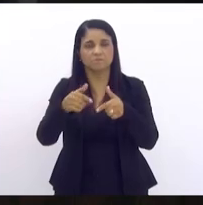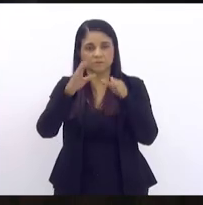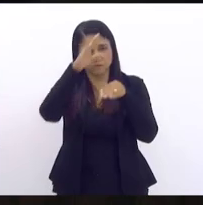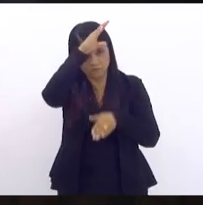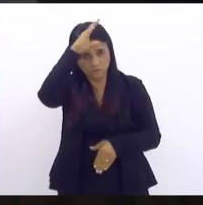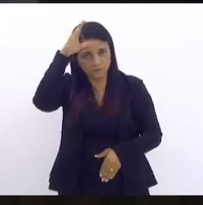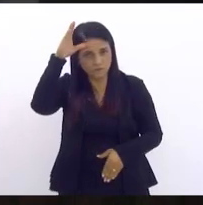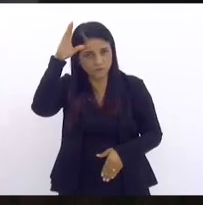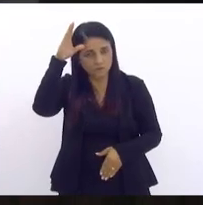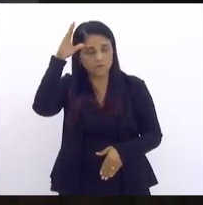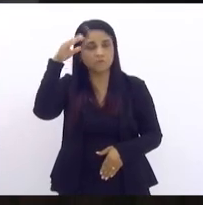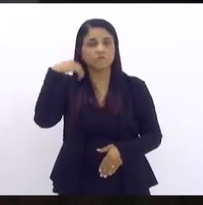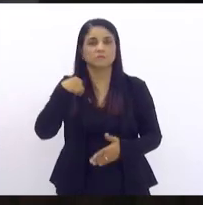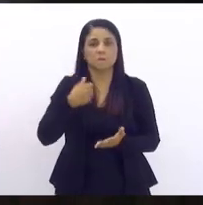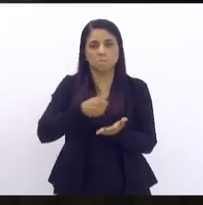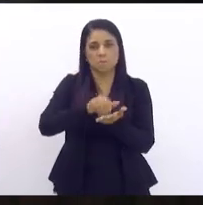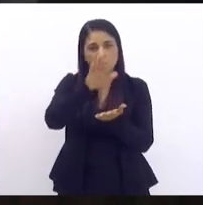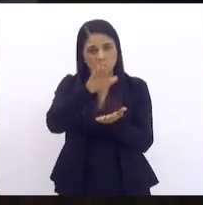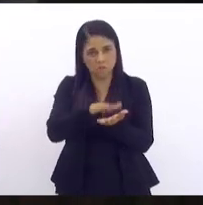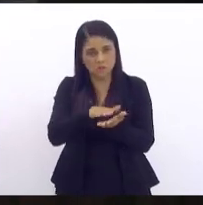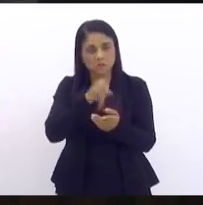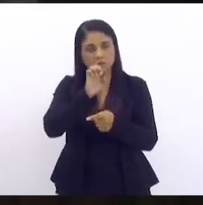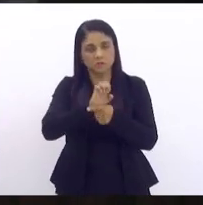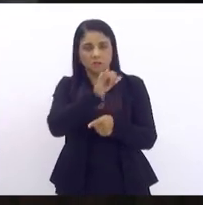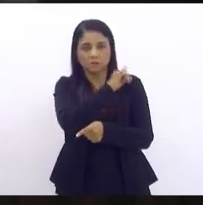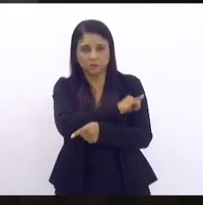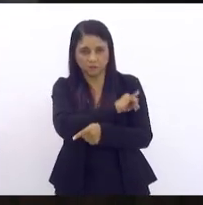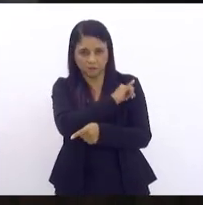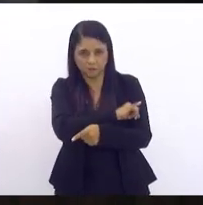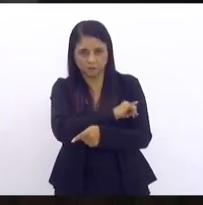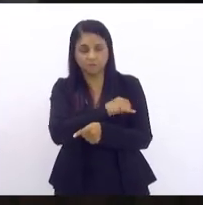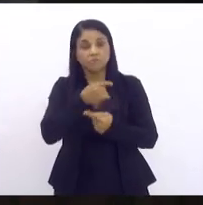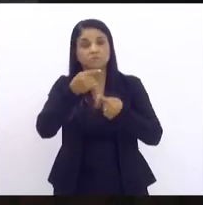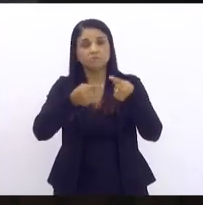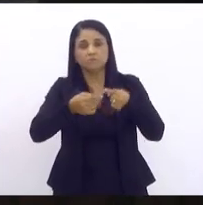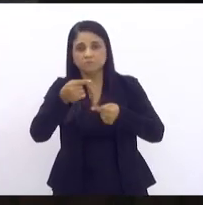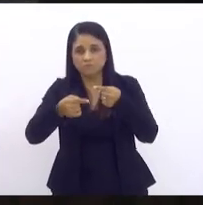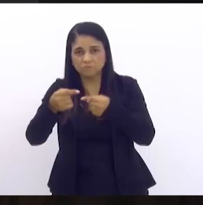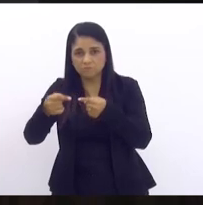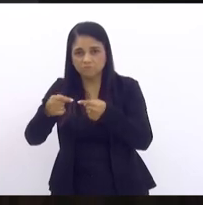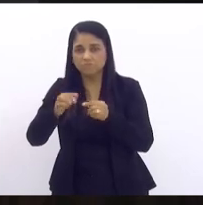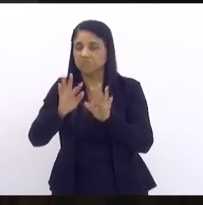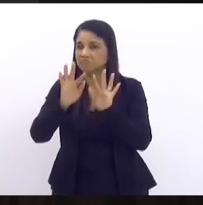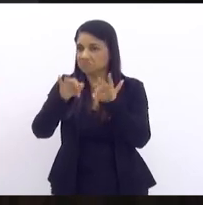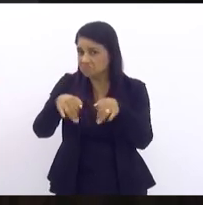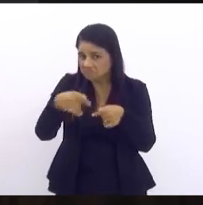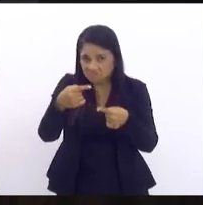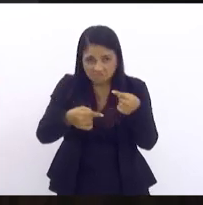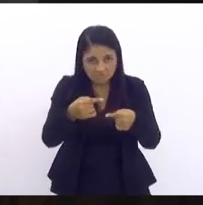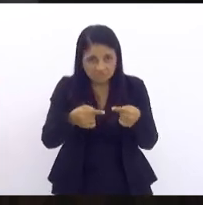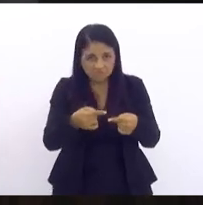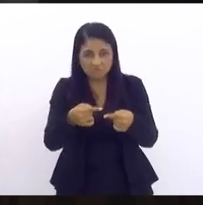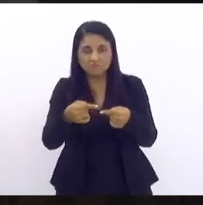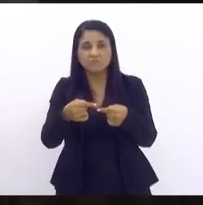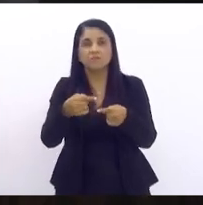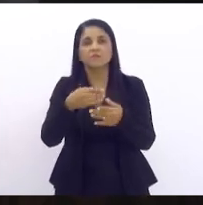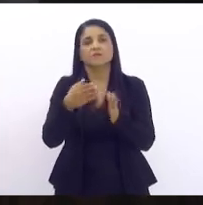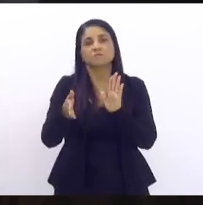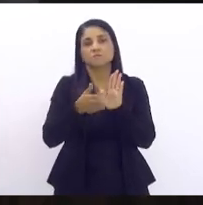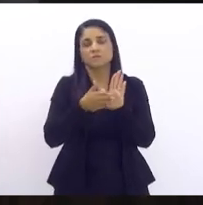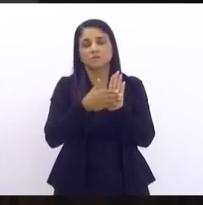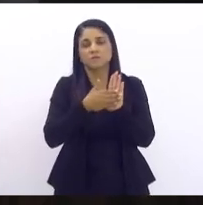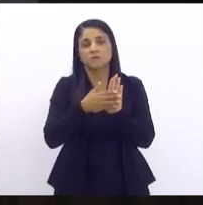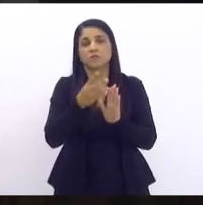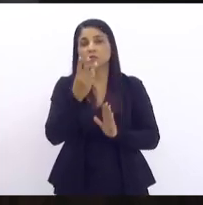consumidores desempregados no âmbito do Estado do Rio de Janeiro. Em discussão, não havendo quem queira discutir, encerrada a discussão, a presente